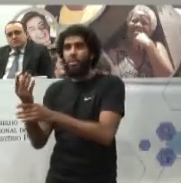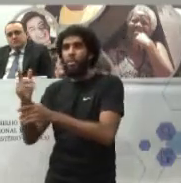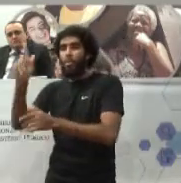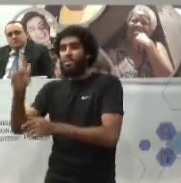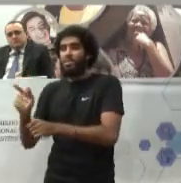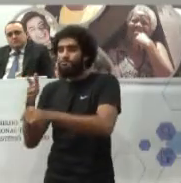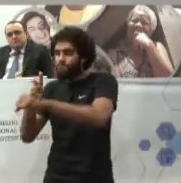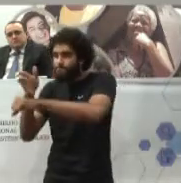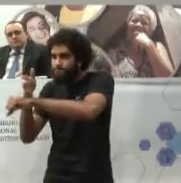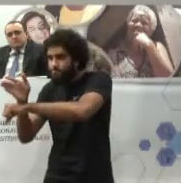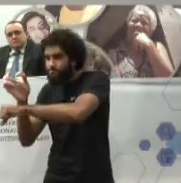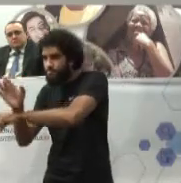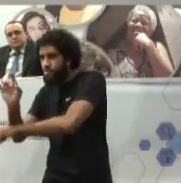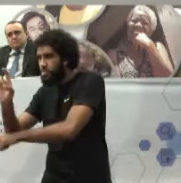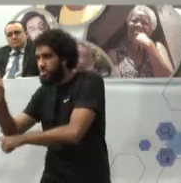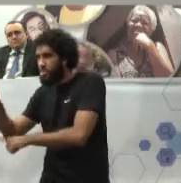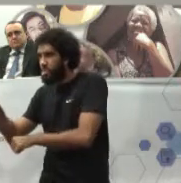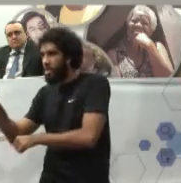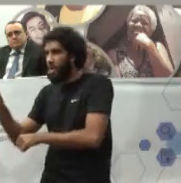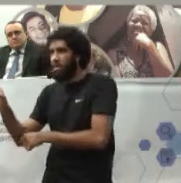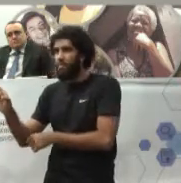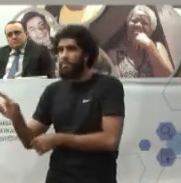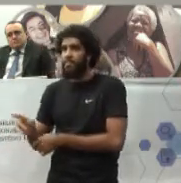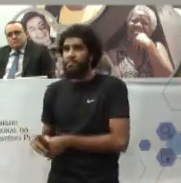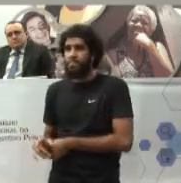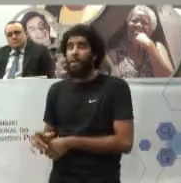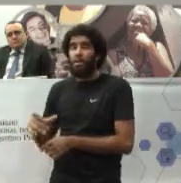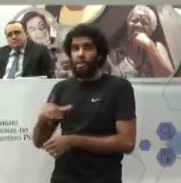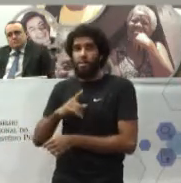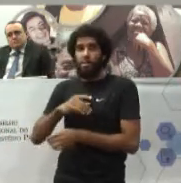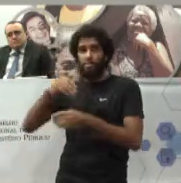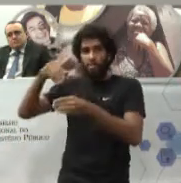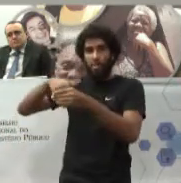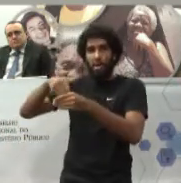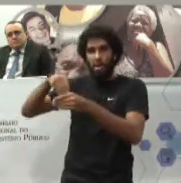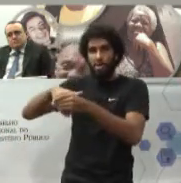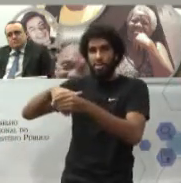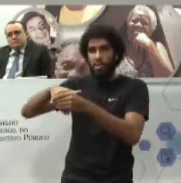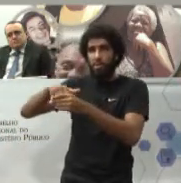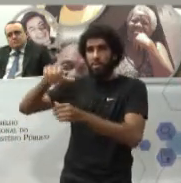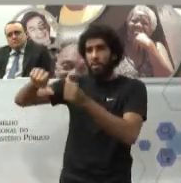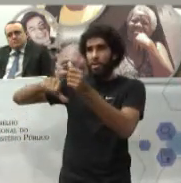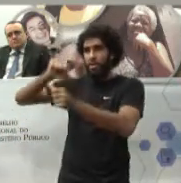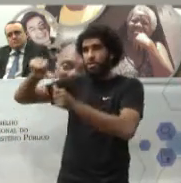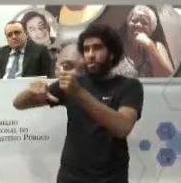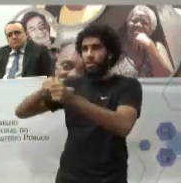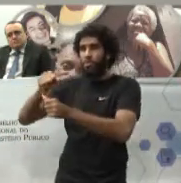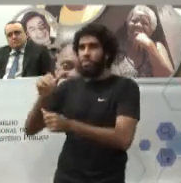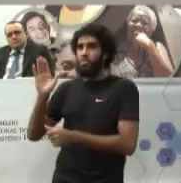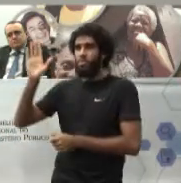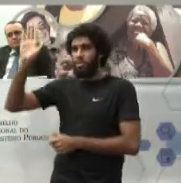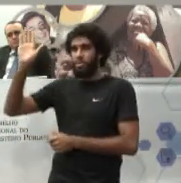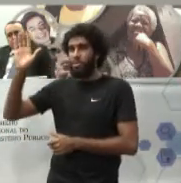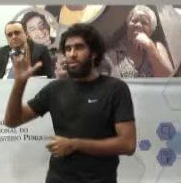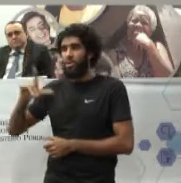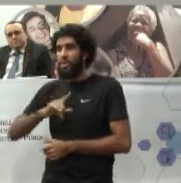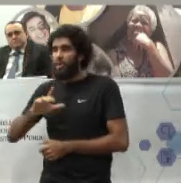recentemente a houve uma eleição para renovação dos seus quadros e que teve a participação de